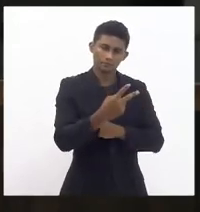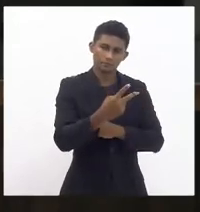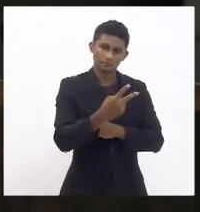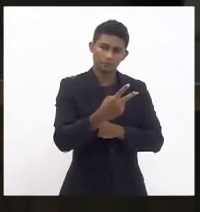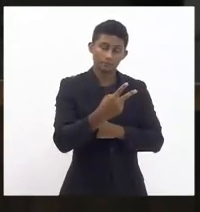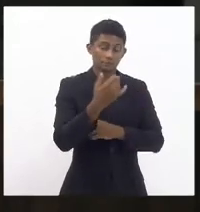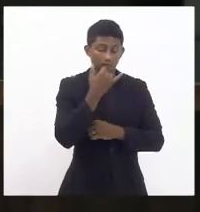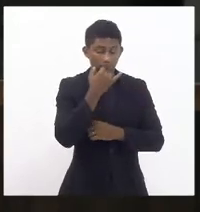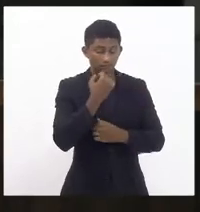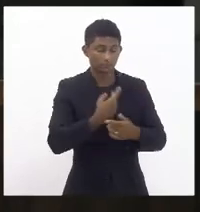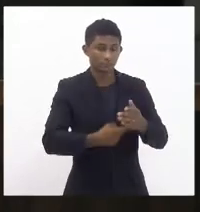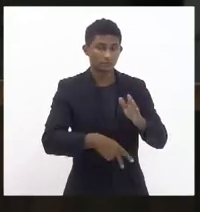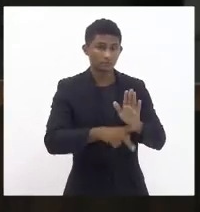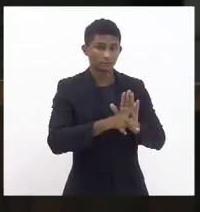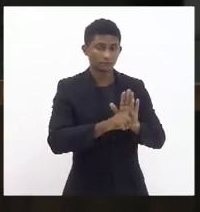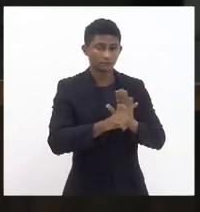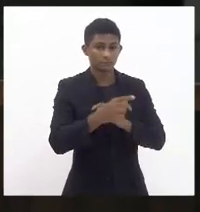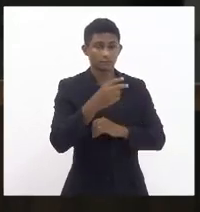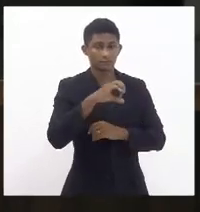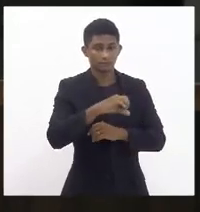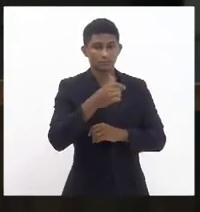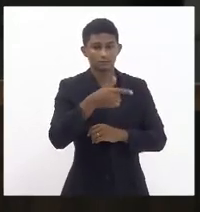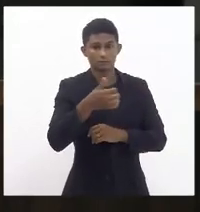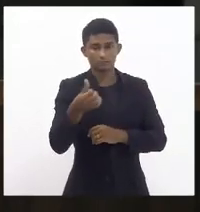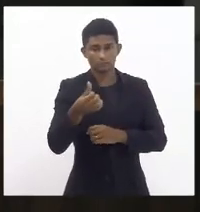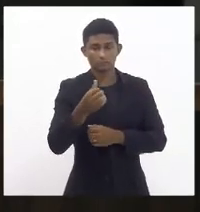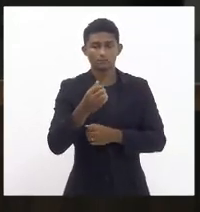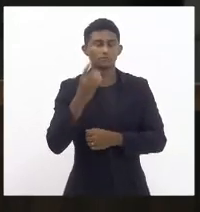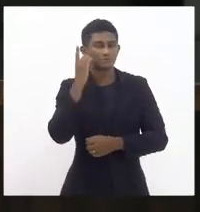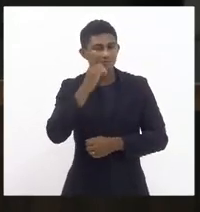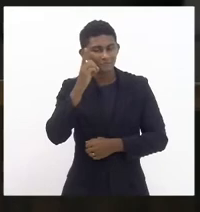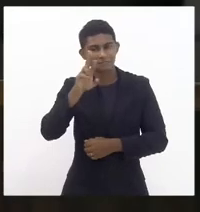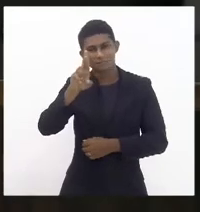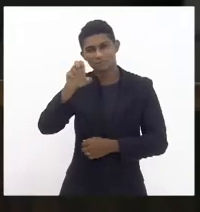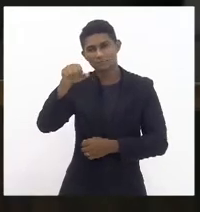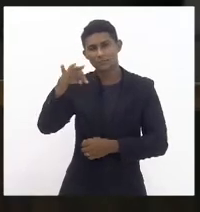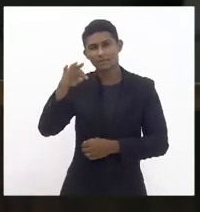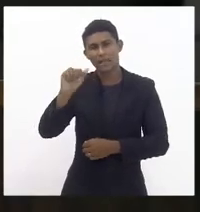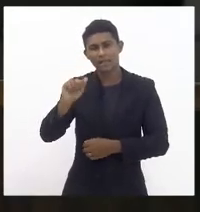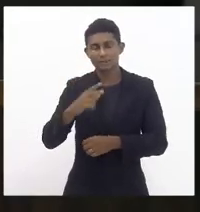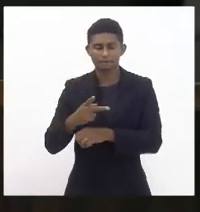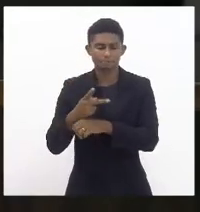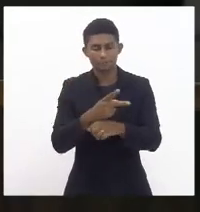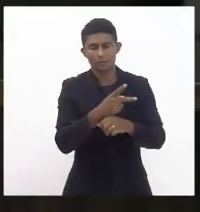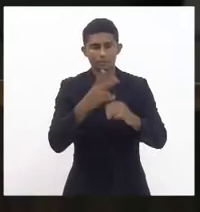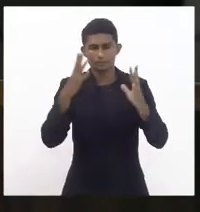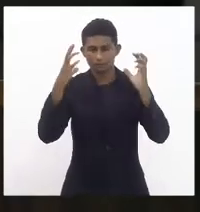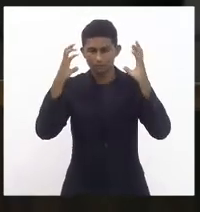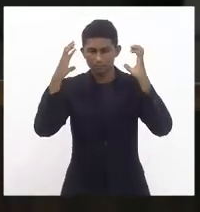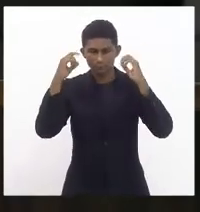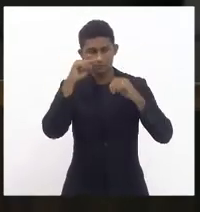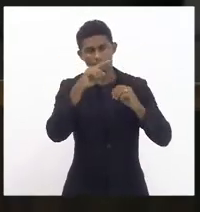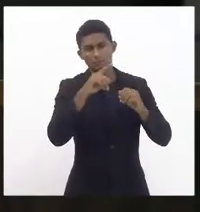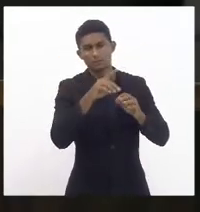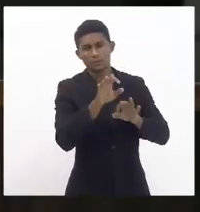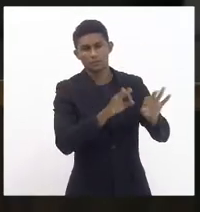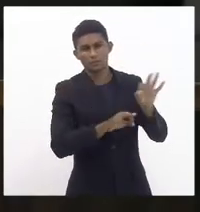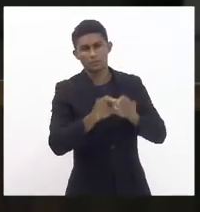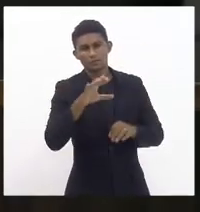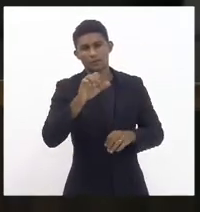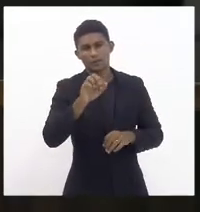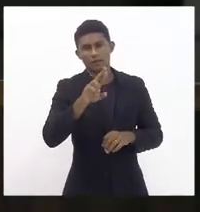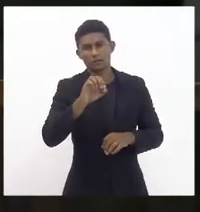perdão purgador a 26 de 21 de altura deputada Renata concede prêmio Mariele o projeto